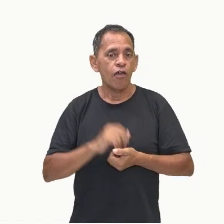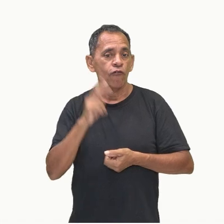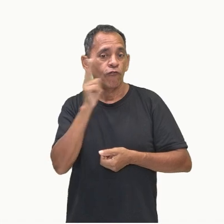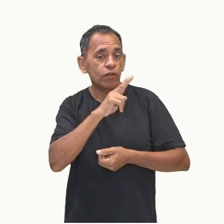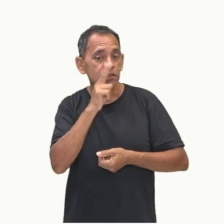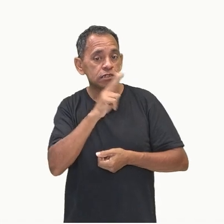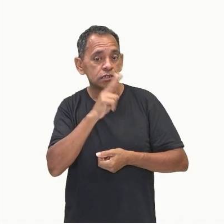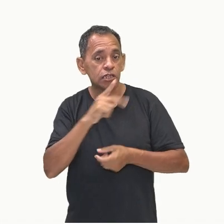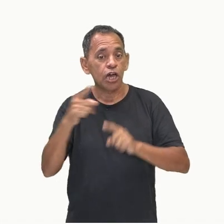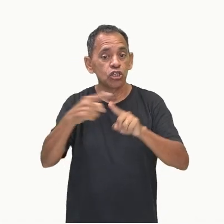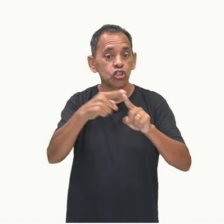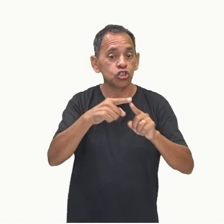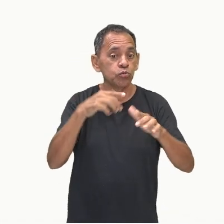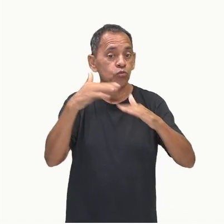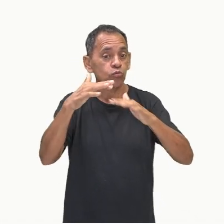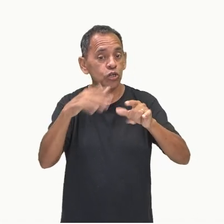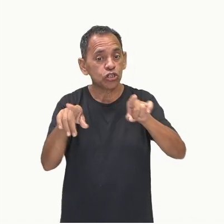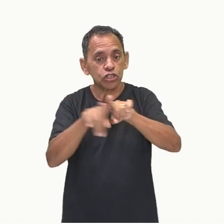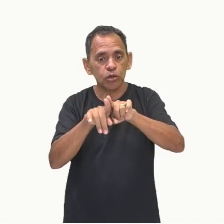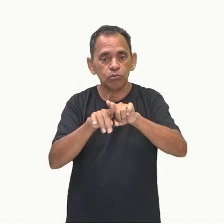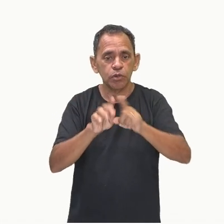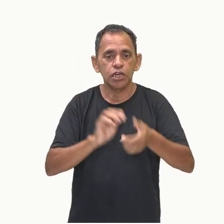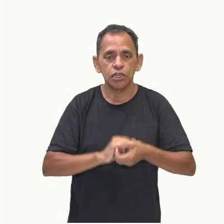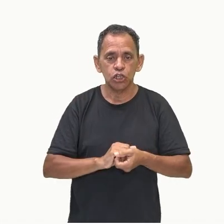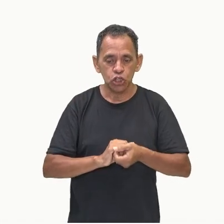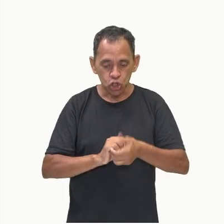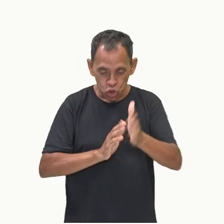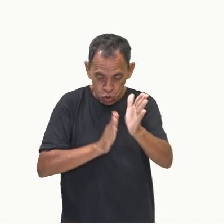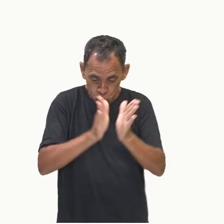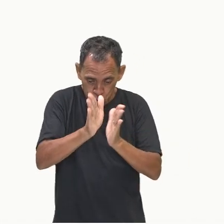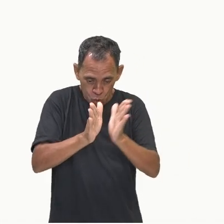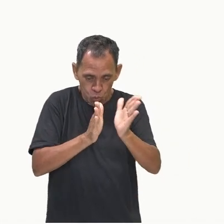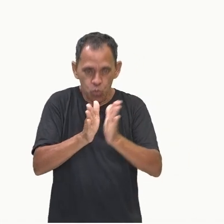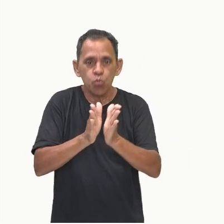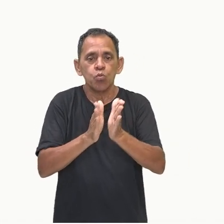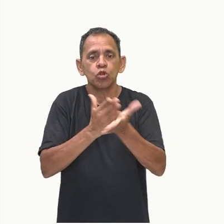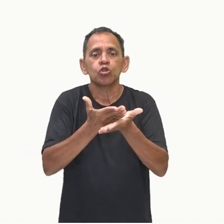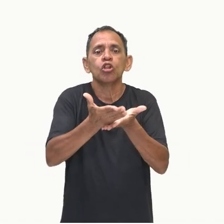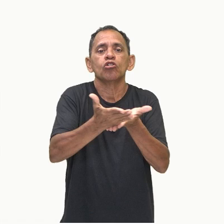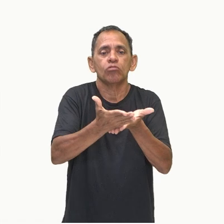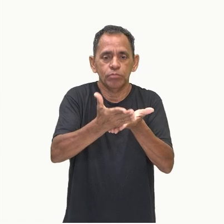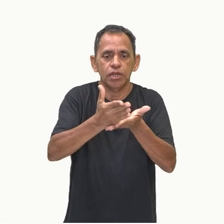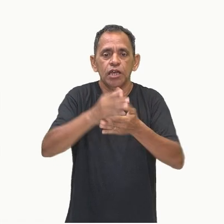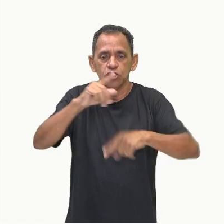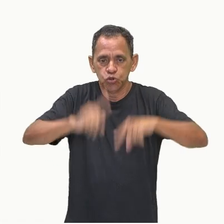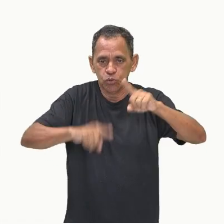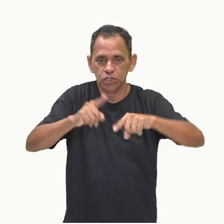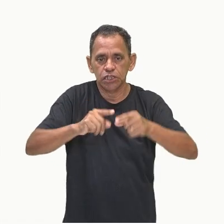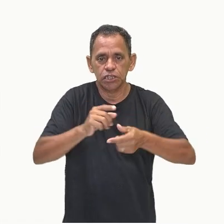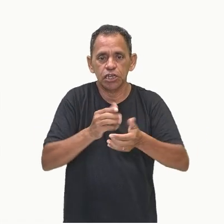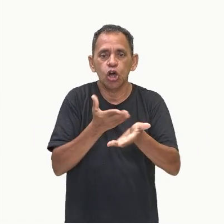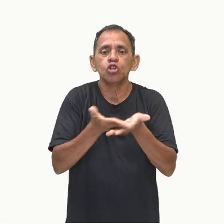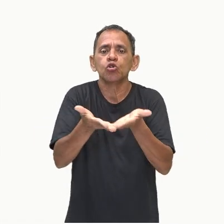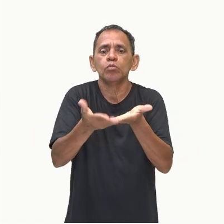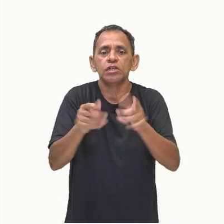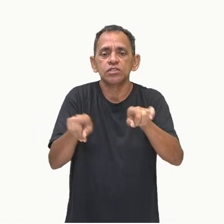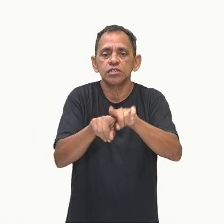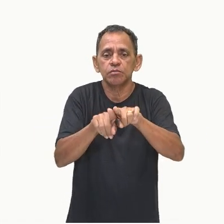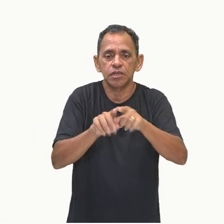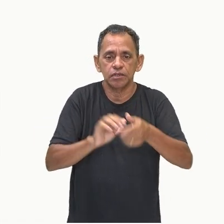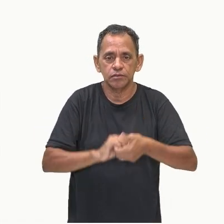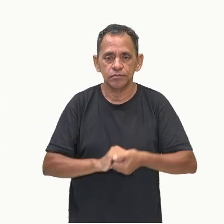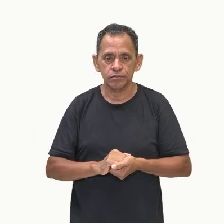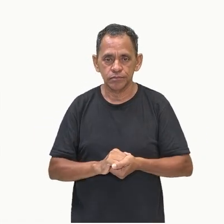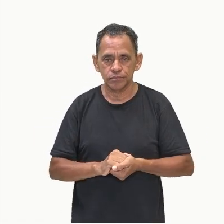tipo de movimento e o instante que ele passa pela origem Doser do ponto material dos espaços né gente ó gente não vou